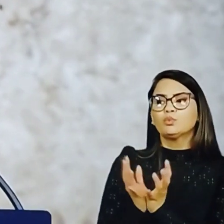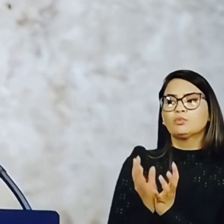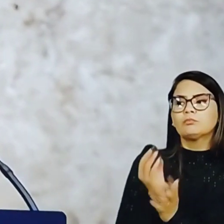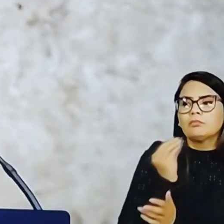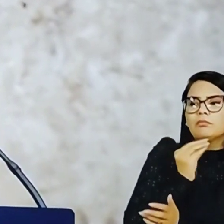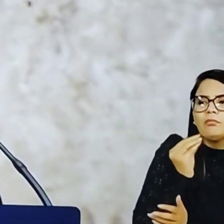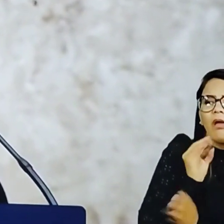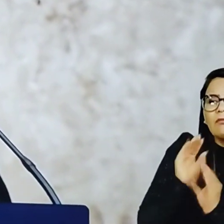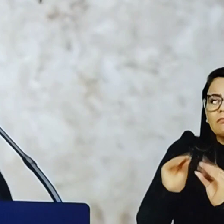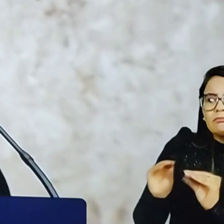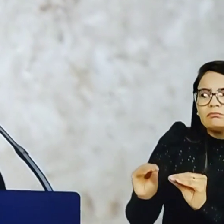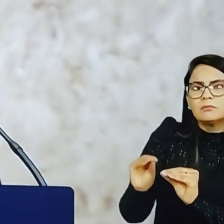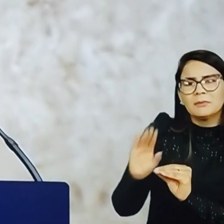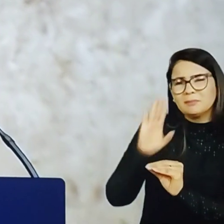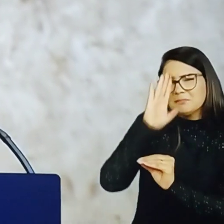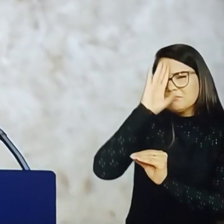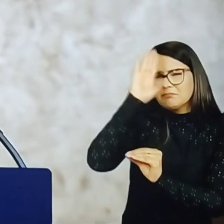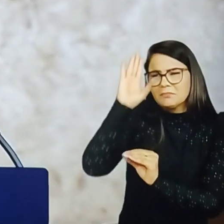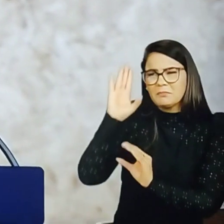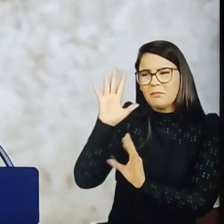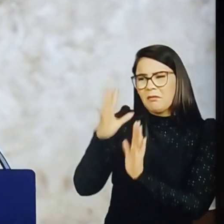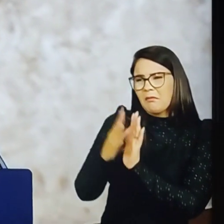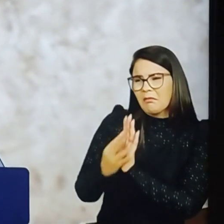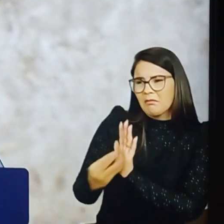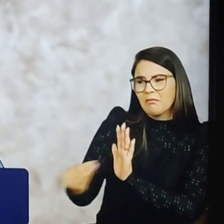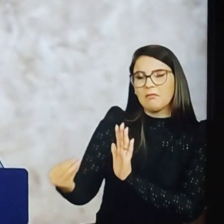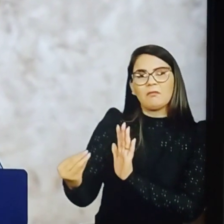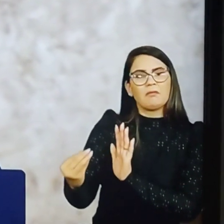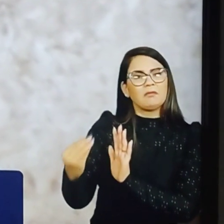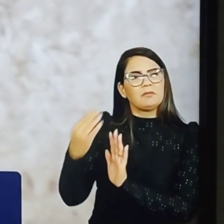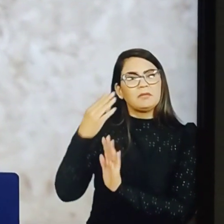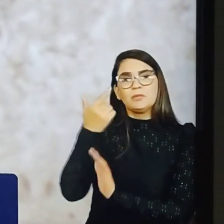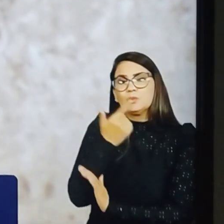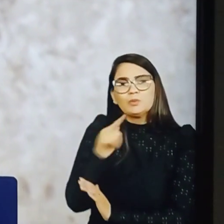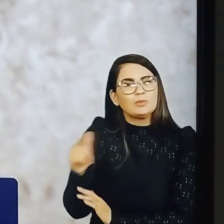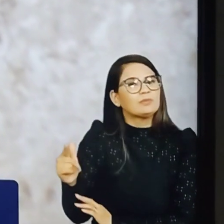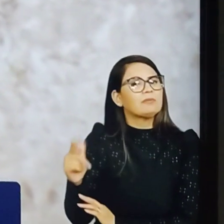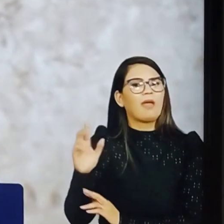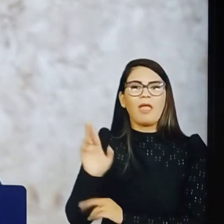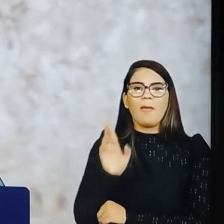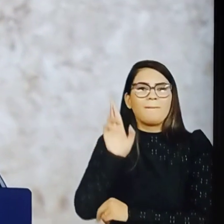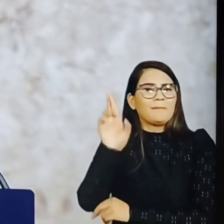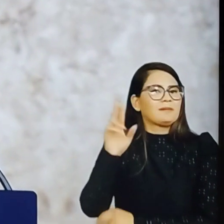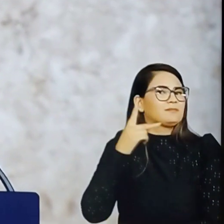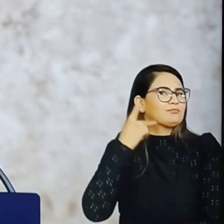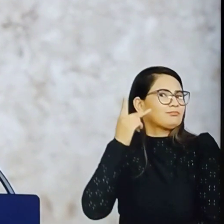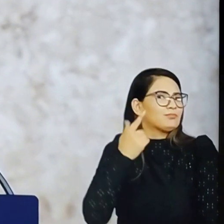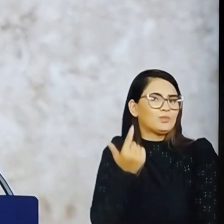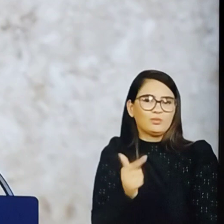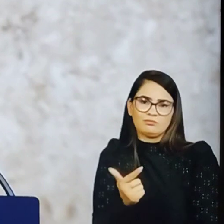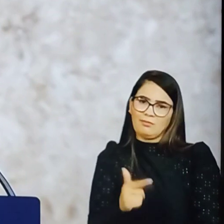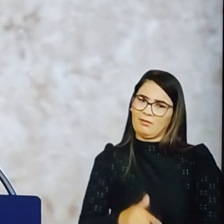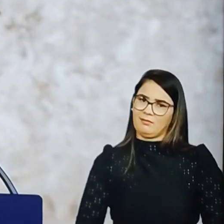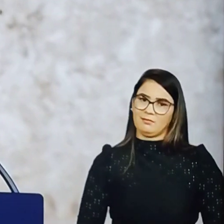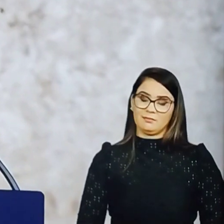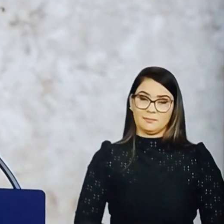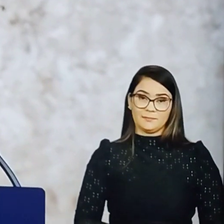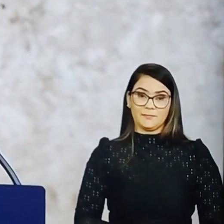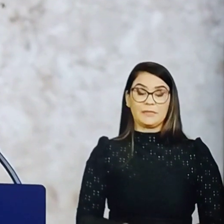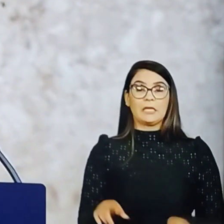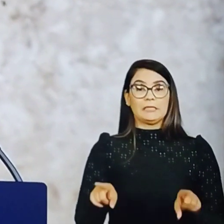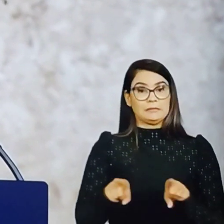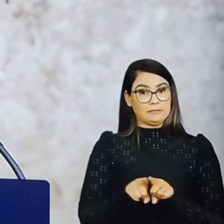vulnerável, altamente estigmatizado e desprovido de representação política. Além